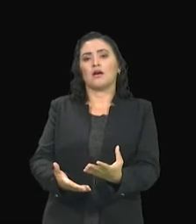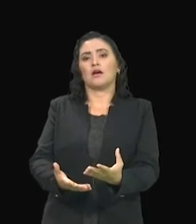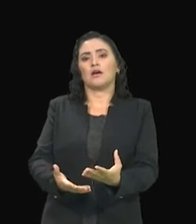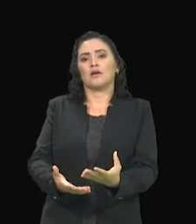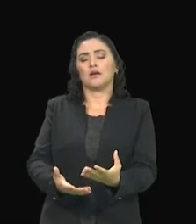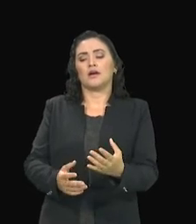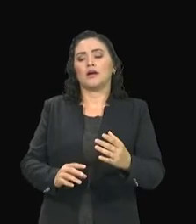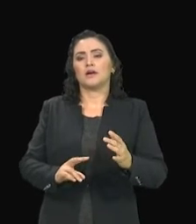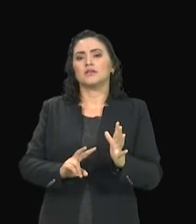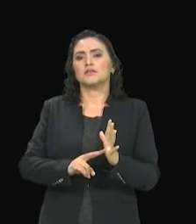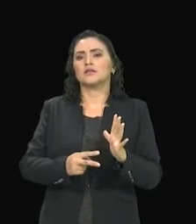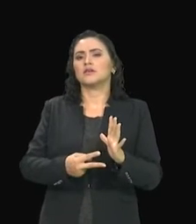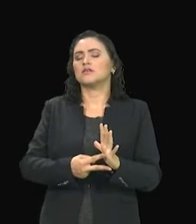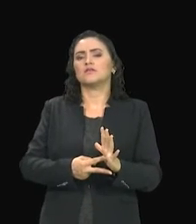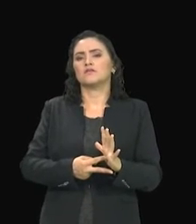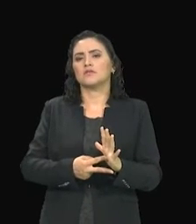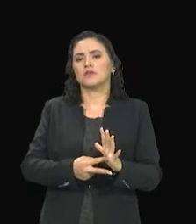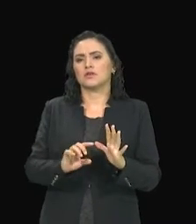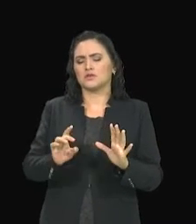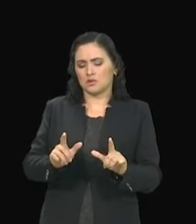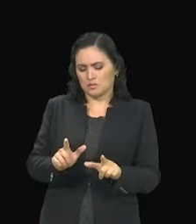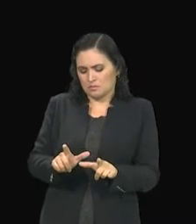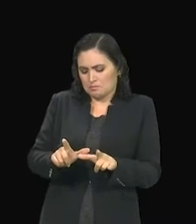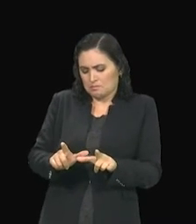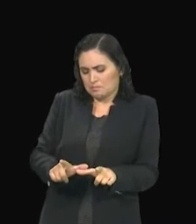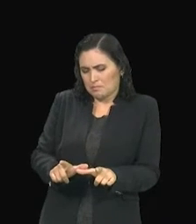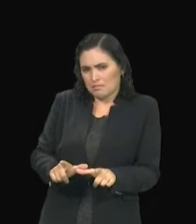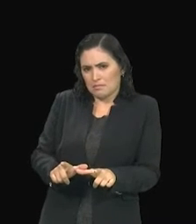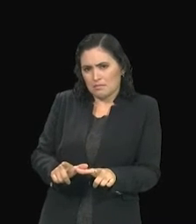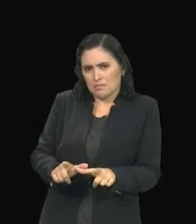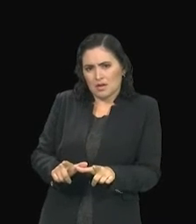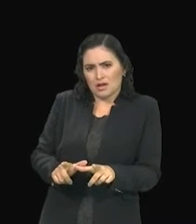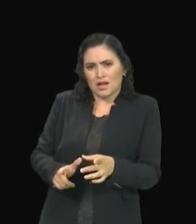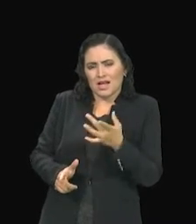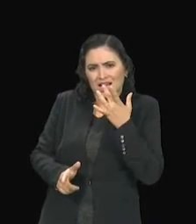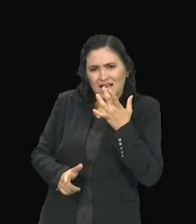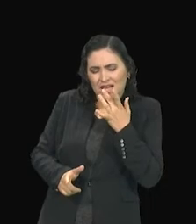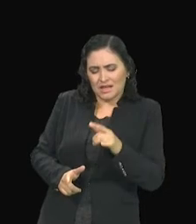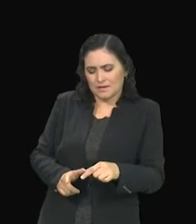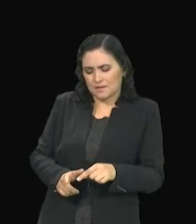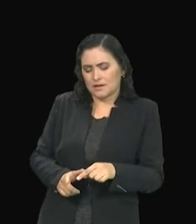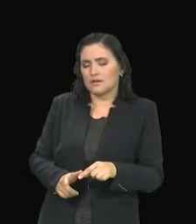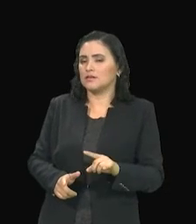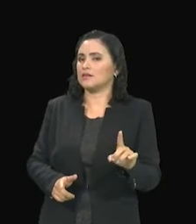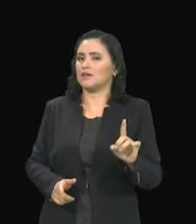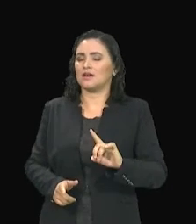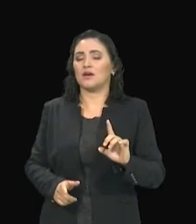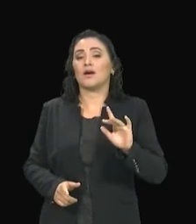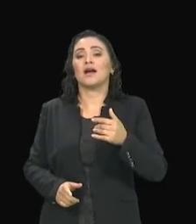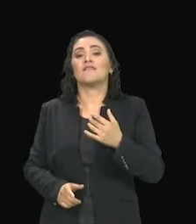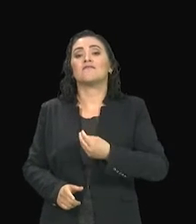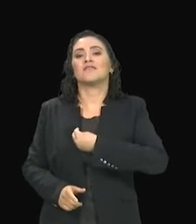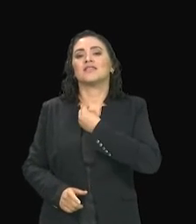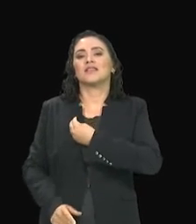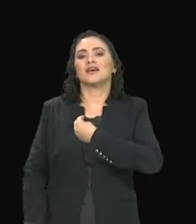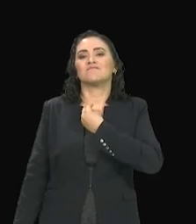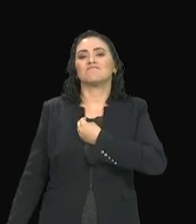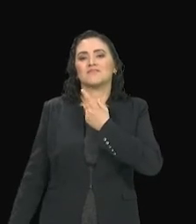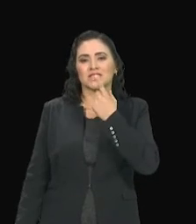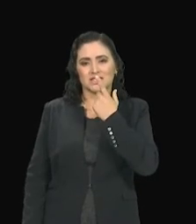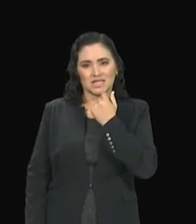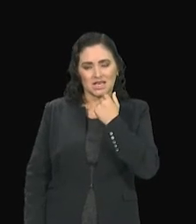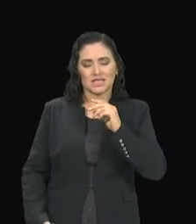invólucro de plástico com um conteúdo dentro, mas elas significam vidas. E eu faço essa fala hoje, senhor